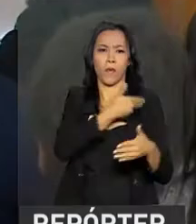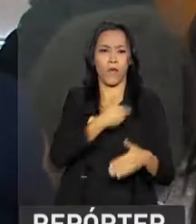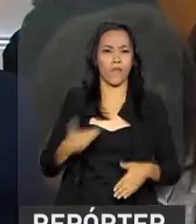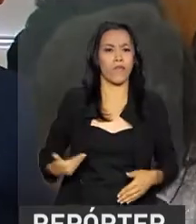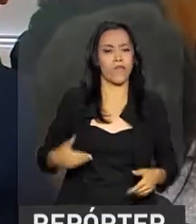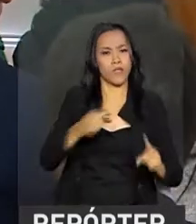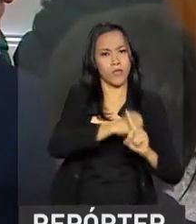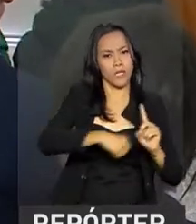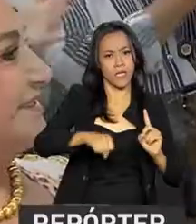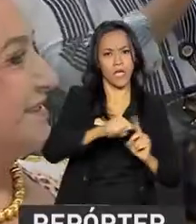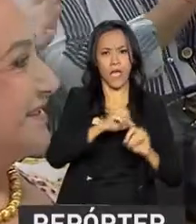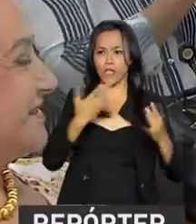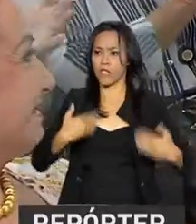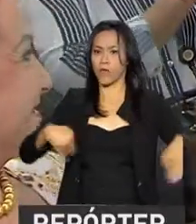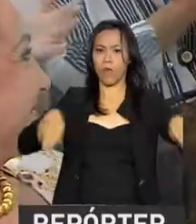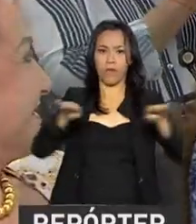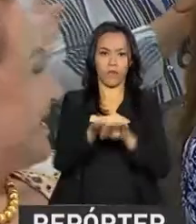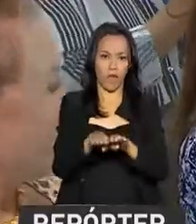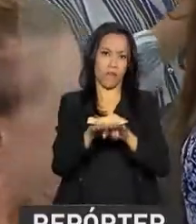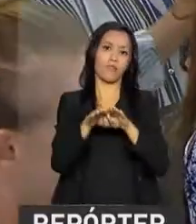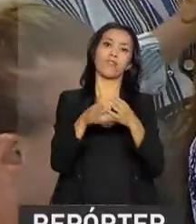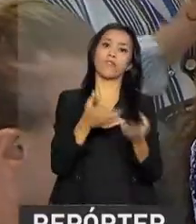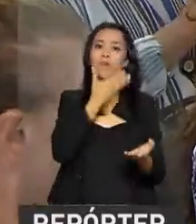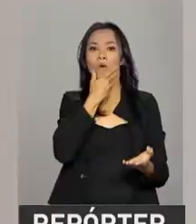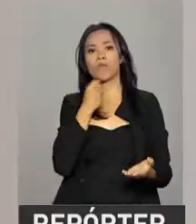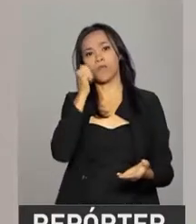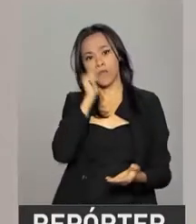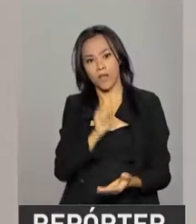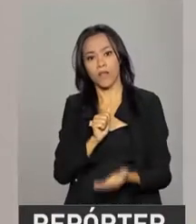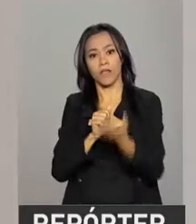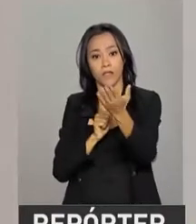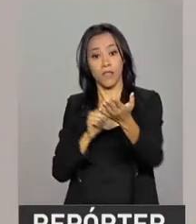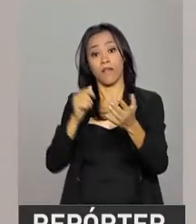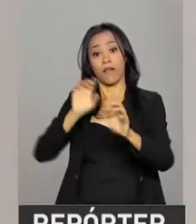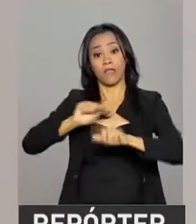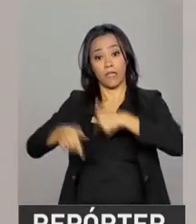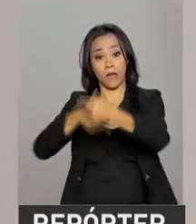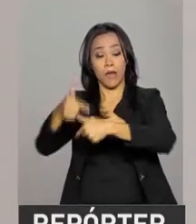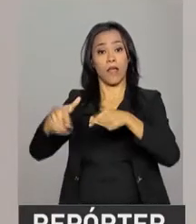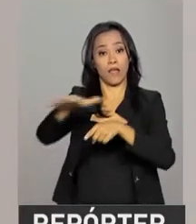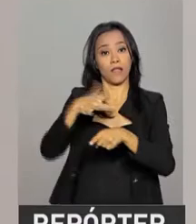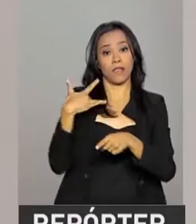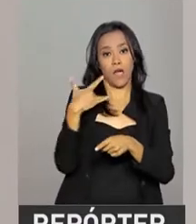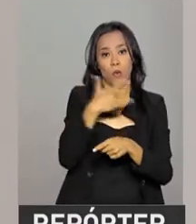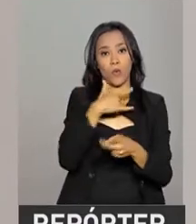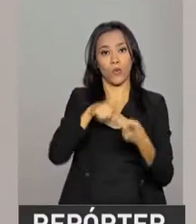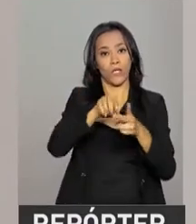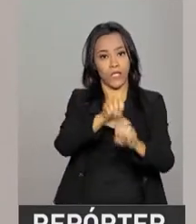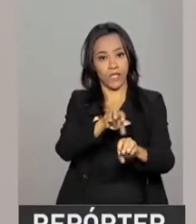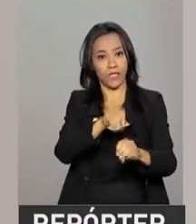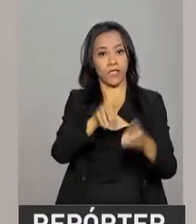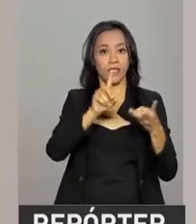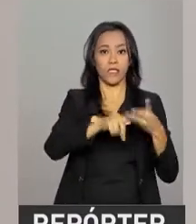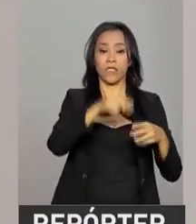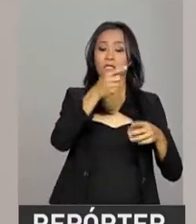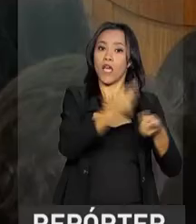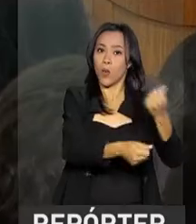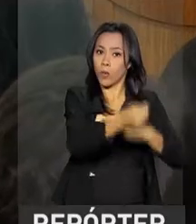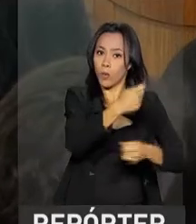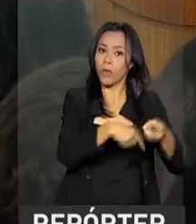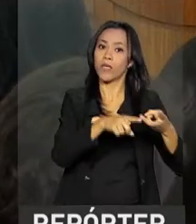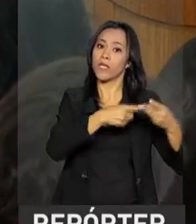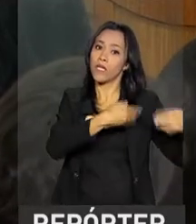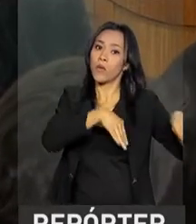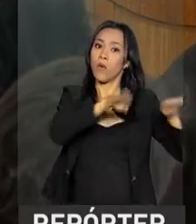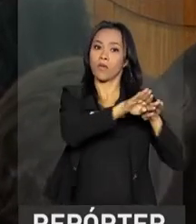entre homens e mulheres a rede brasil mulher vai atuar nas áreas de saúde educação autonomia econômica e igualdade no